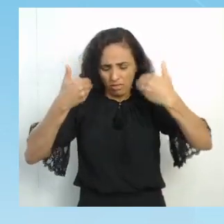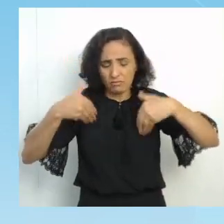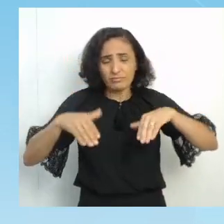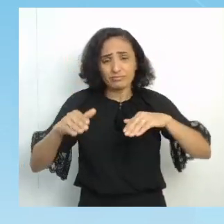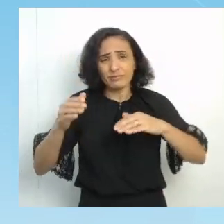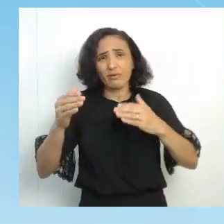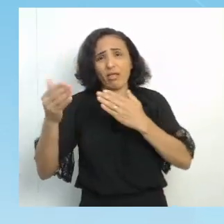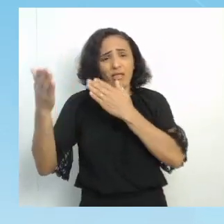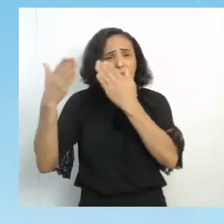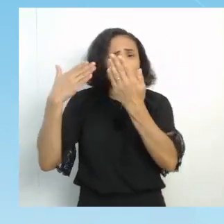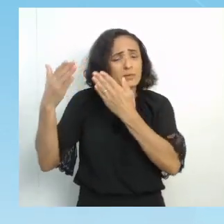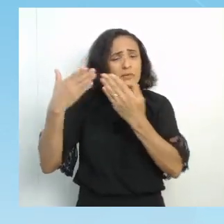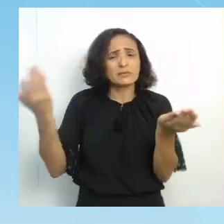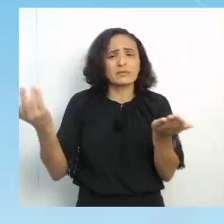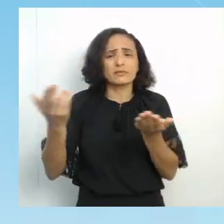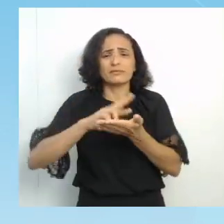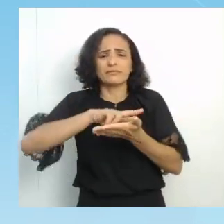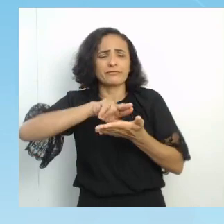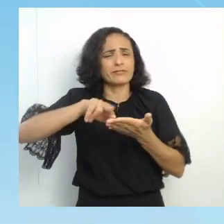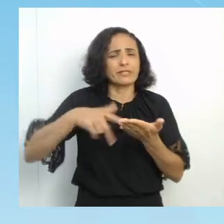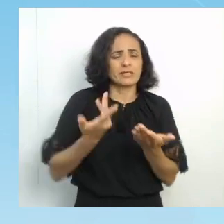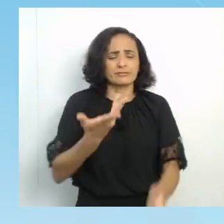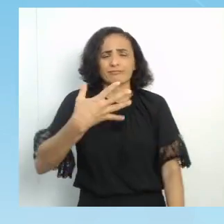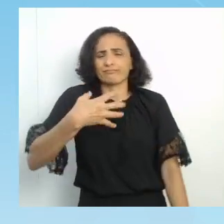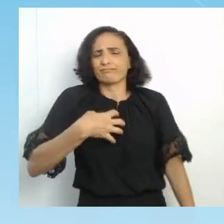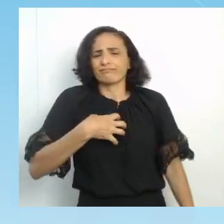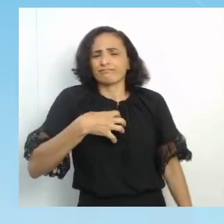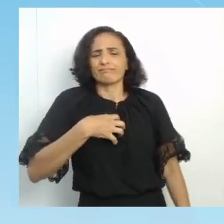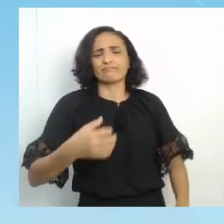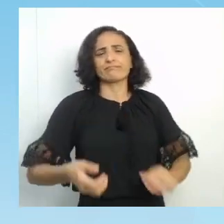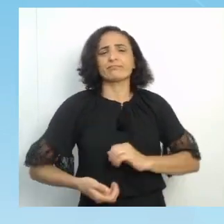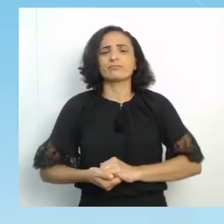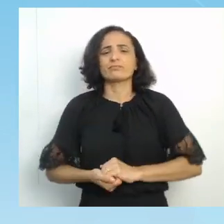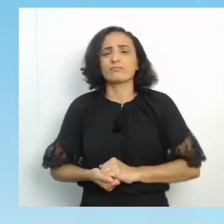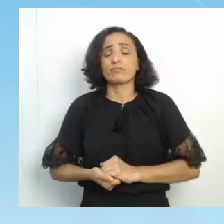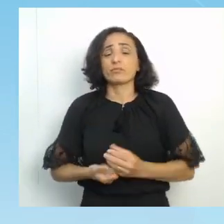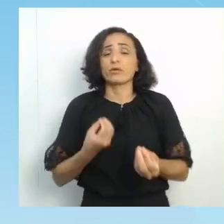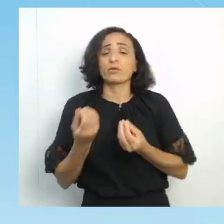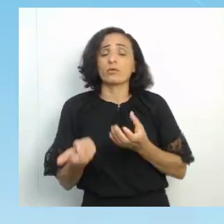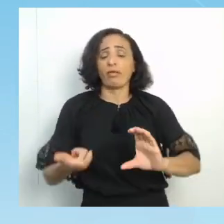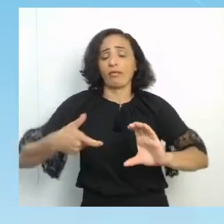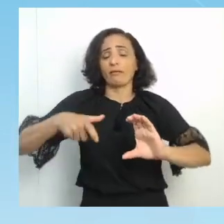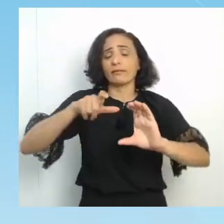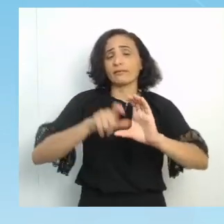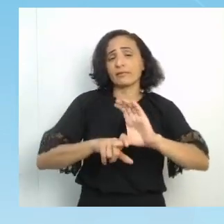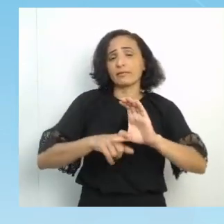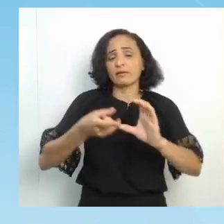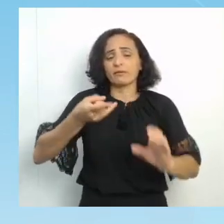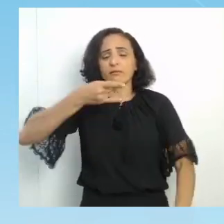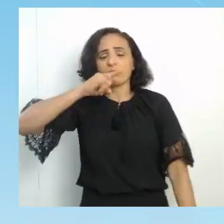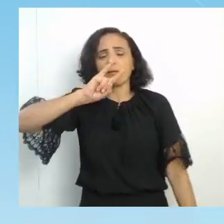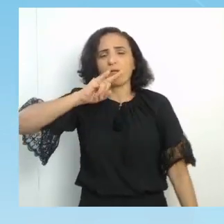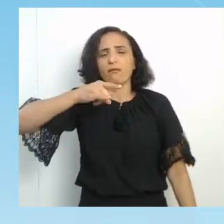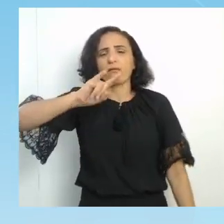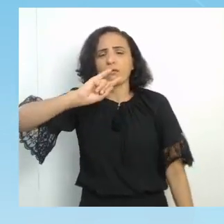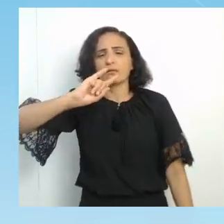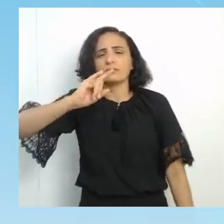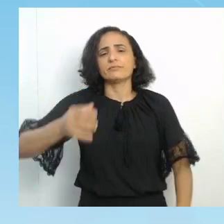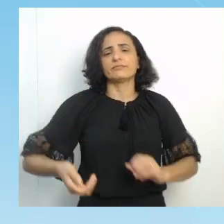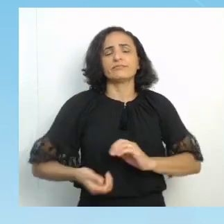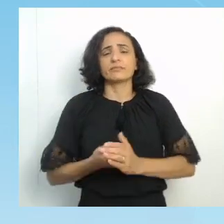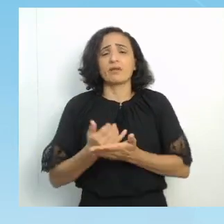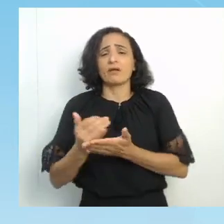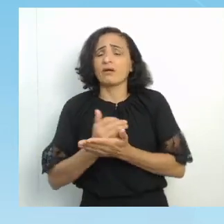vários sintomas. Tem também, quando se fala da dependência química, o abandono de atividades